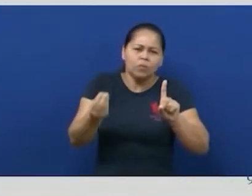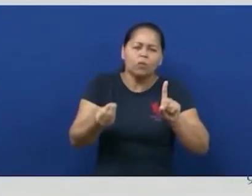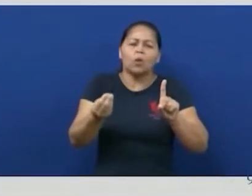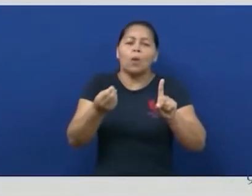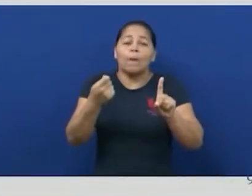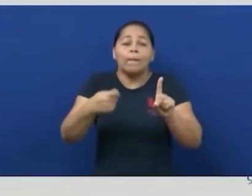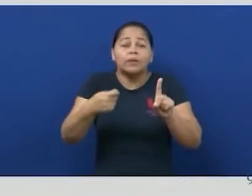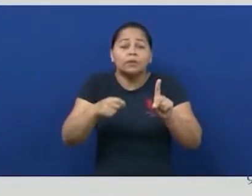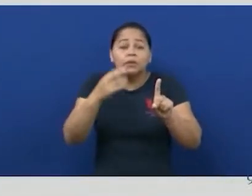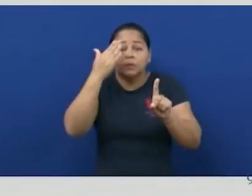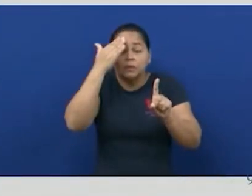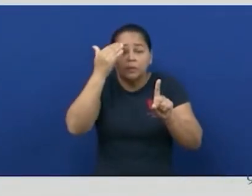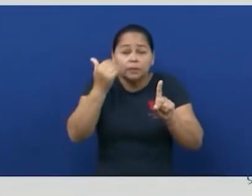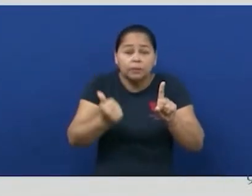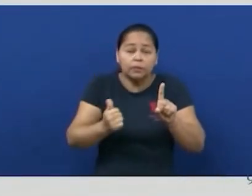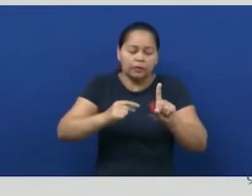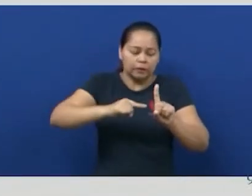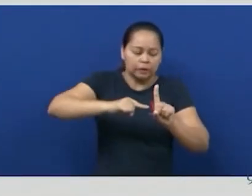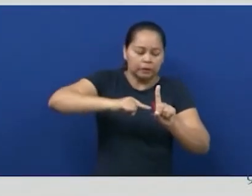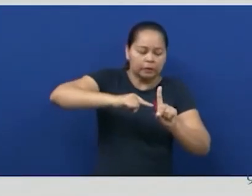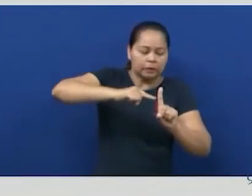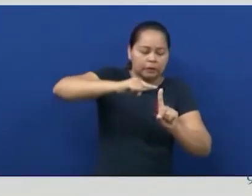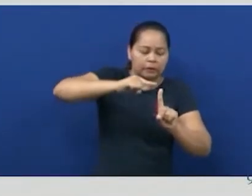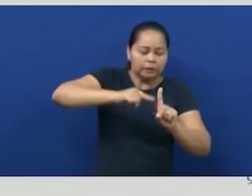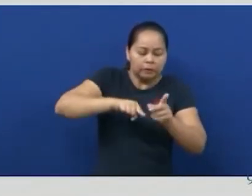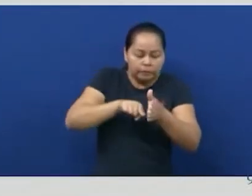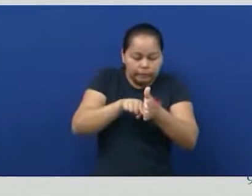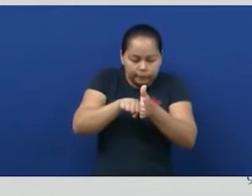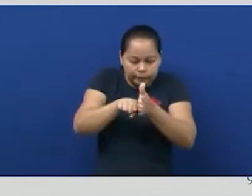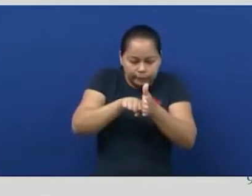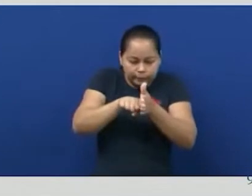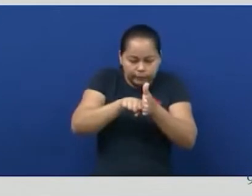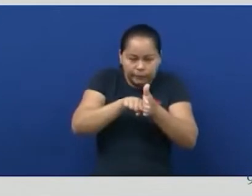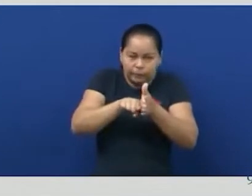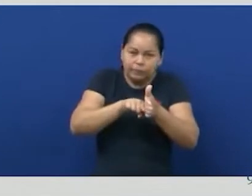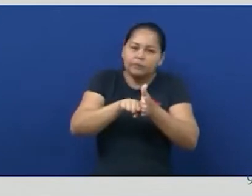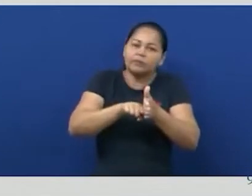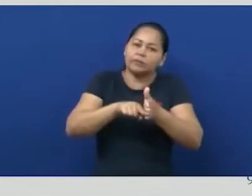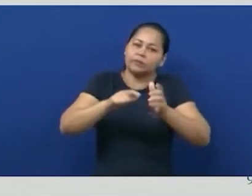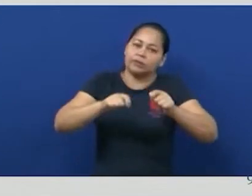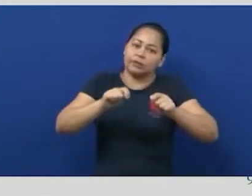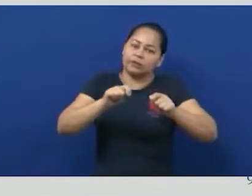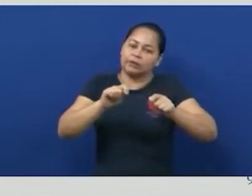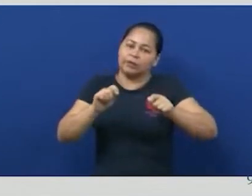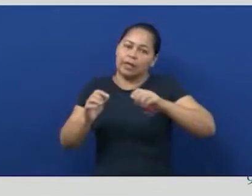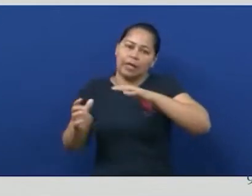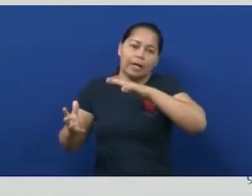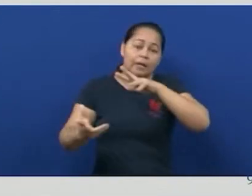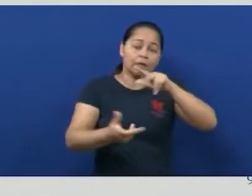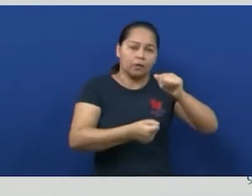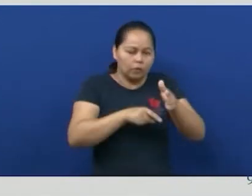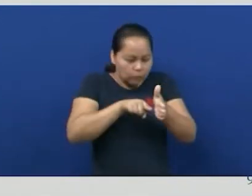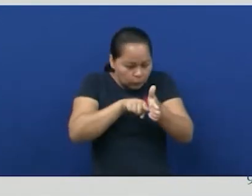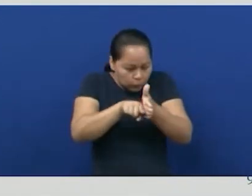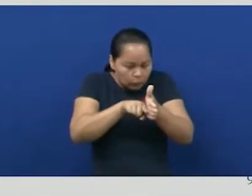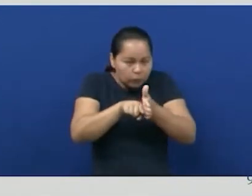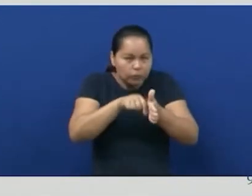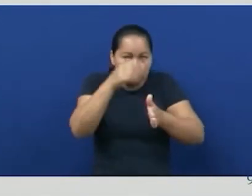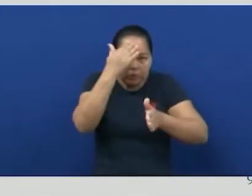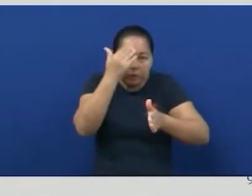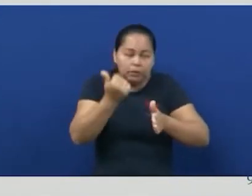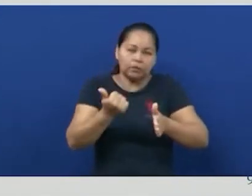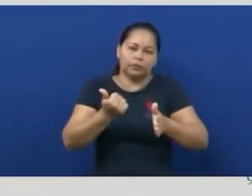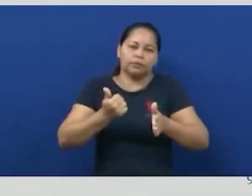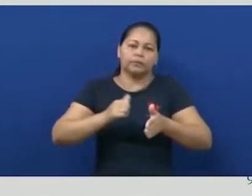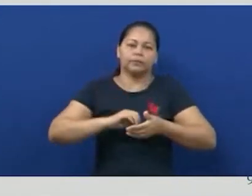grandezas, de unidades de medidas do Sistema Internacional de Unidades, que oficialmente é o